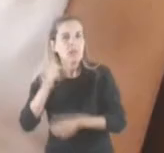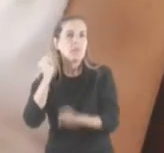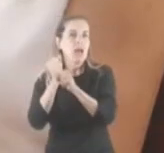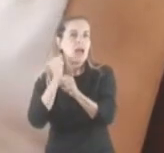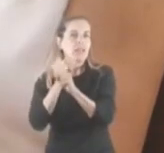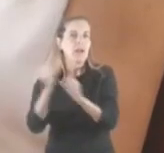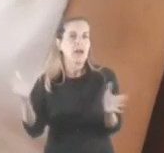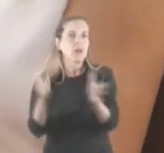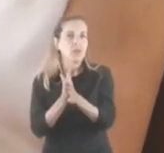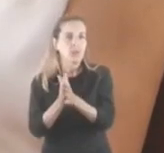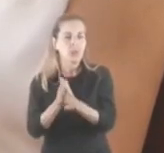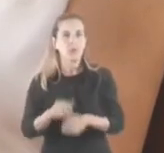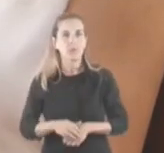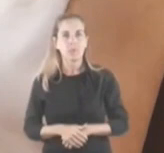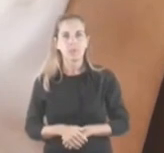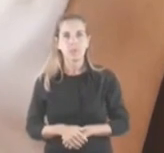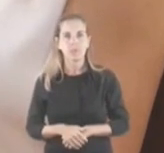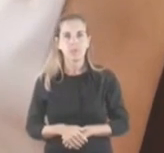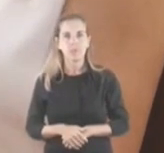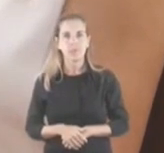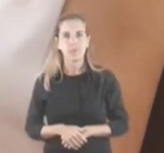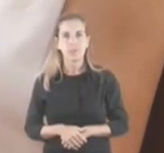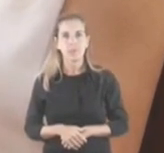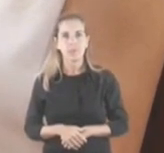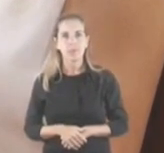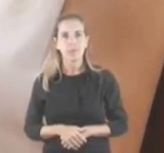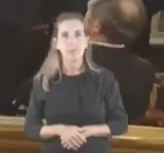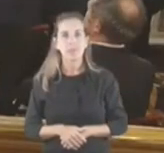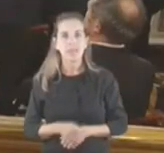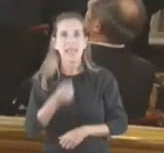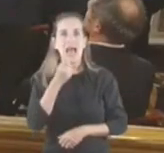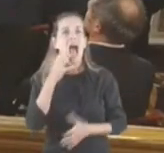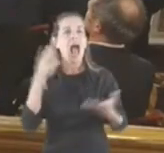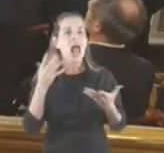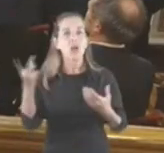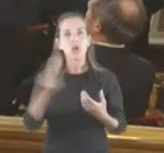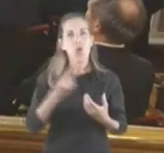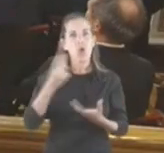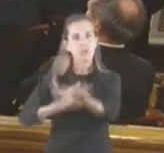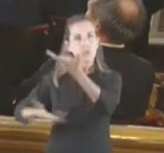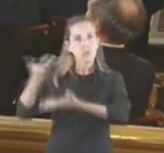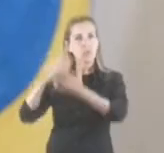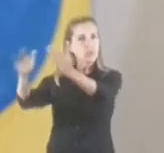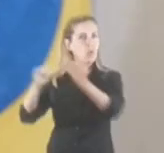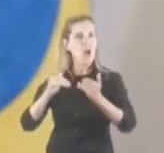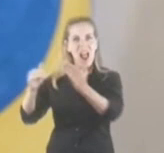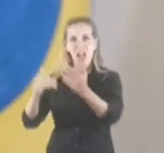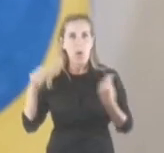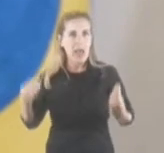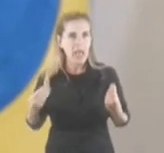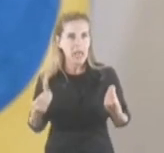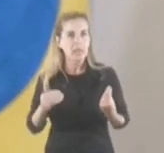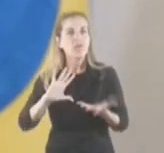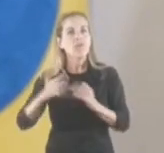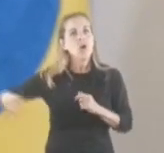querem bem-estar e justiça e vamos continuar trabalhando nesse sentido, querido amigo. Si hay algo que tenemos en común con el presidente Lula es nuestra imagen